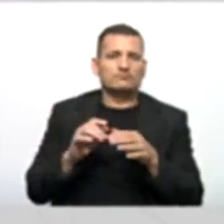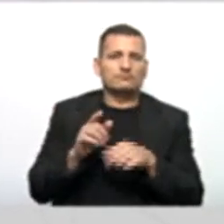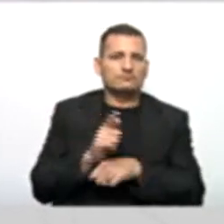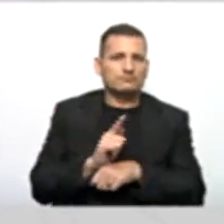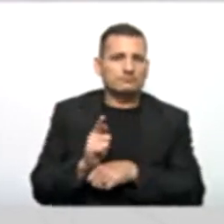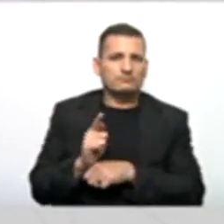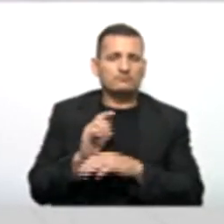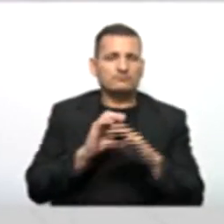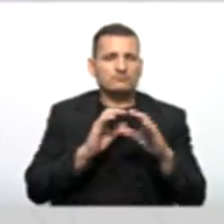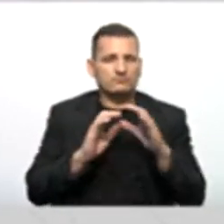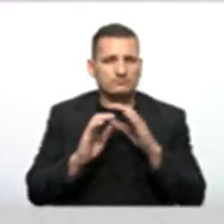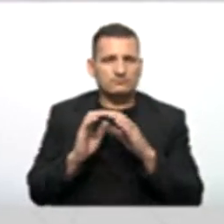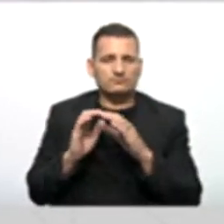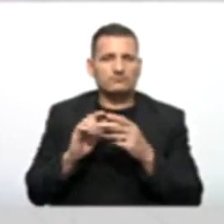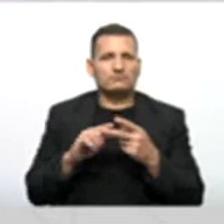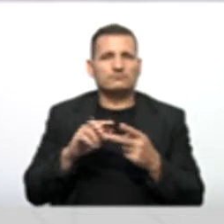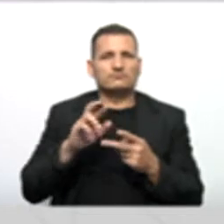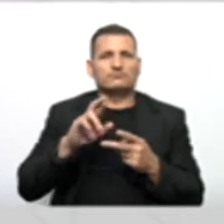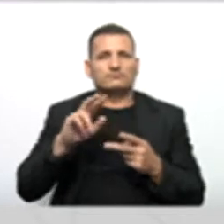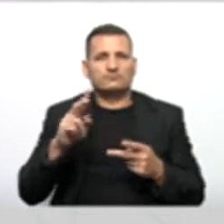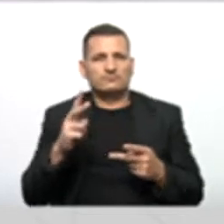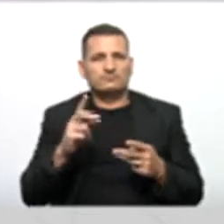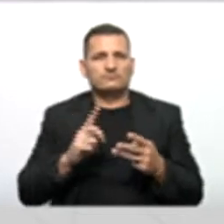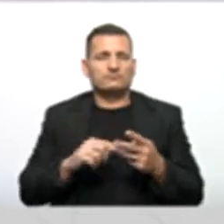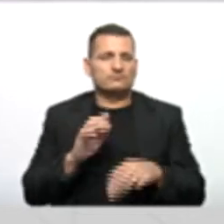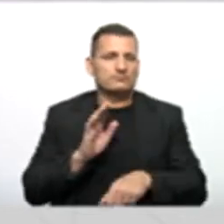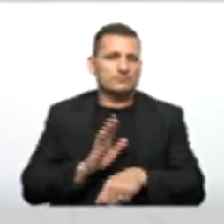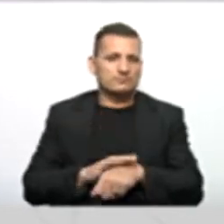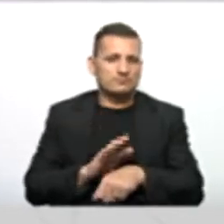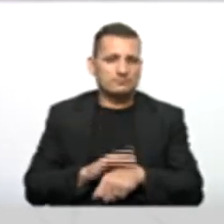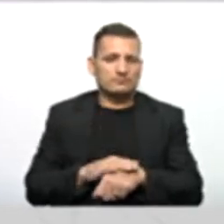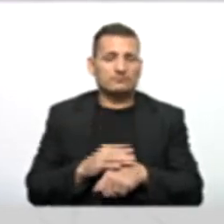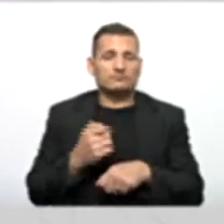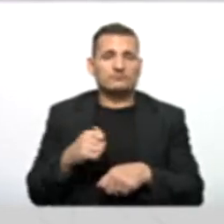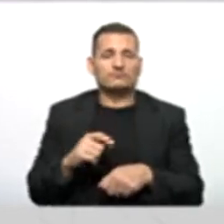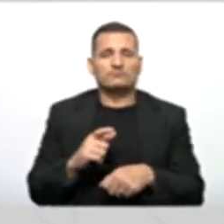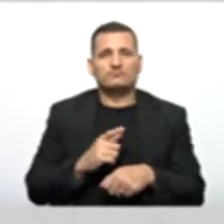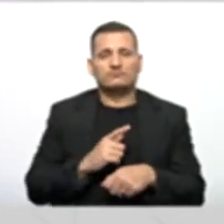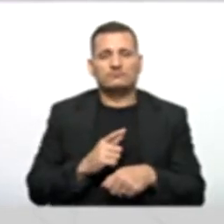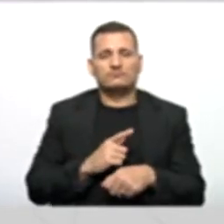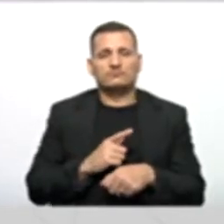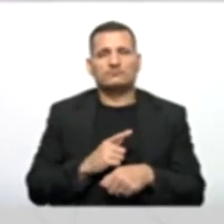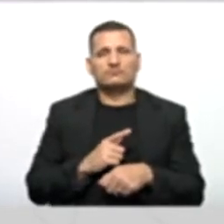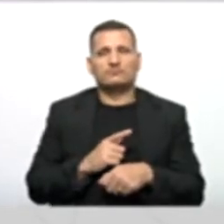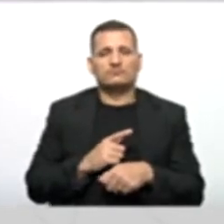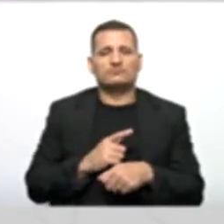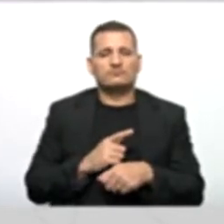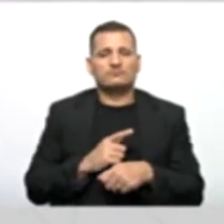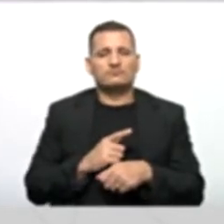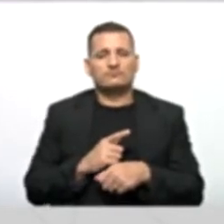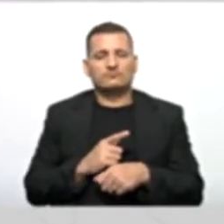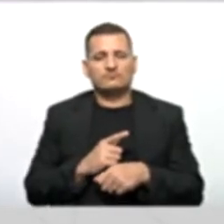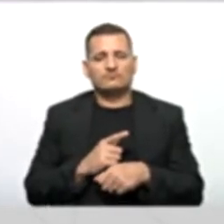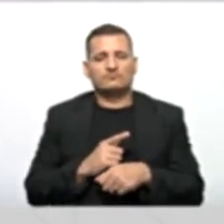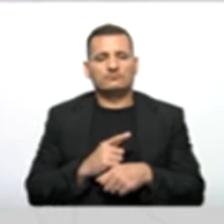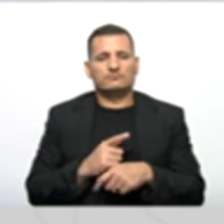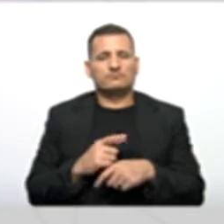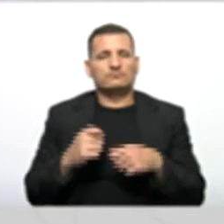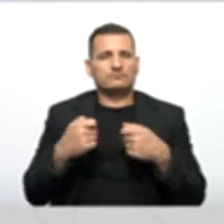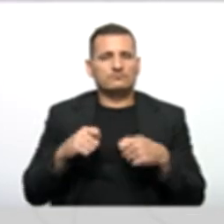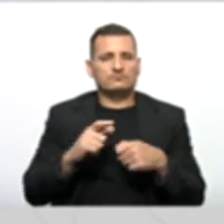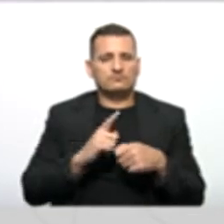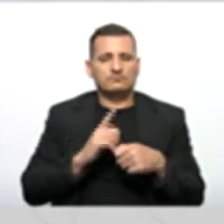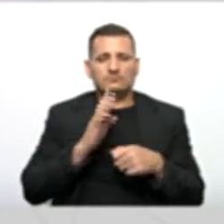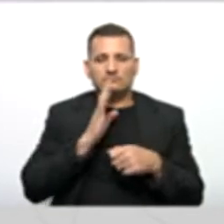recursos humanos, o tempo, tá? Eu tenho que ter um plano de integração dessas atividades. Eu tenho que ter